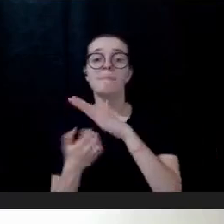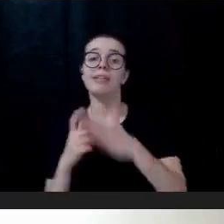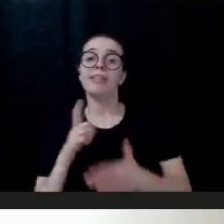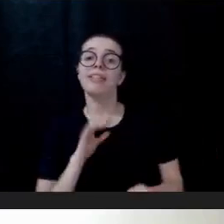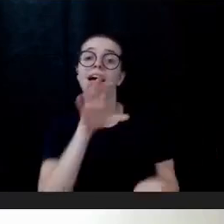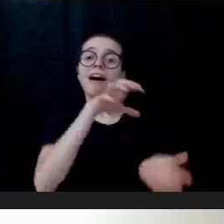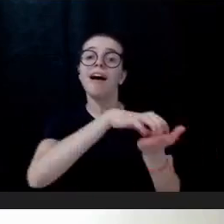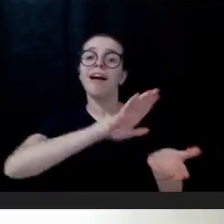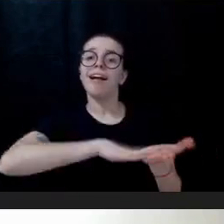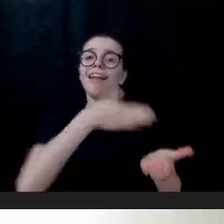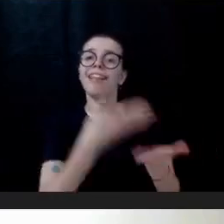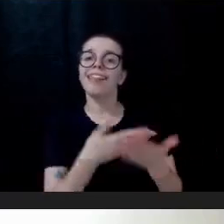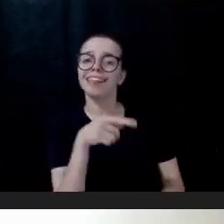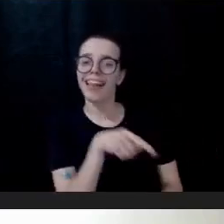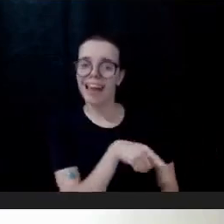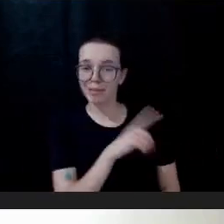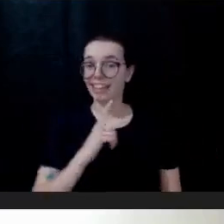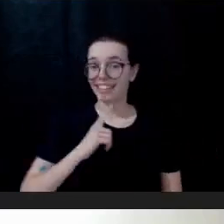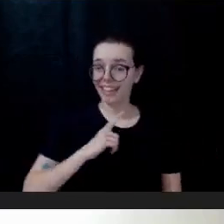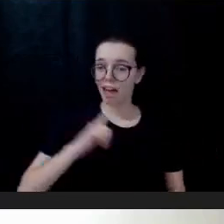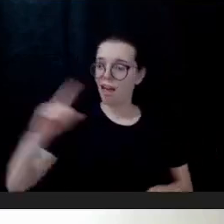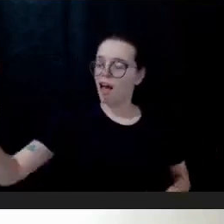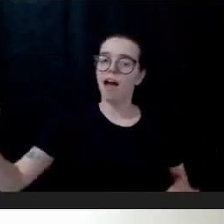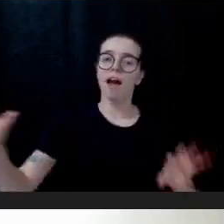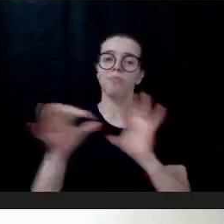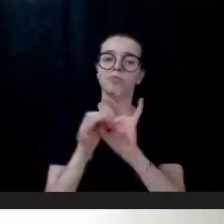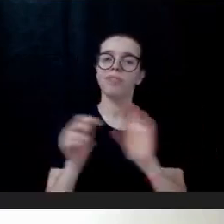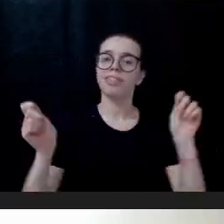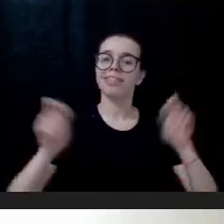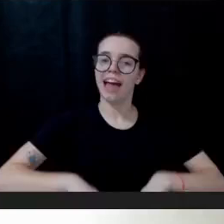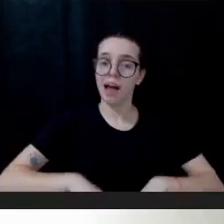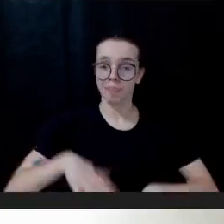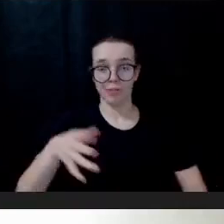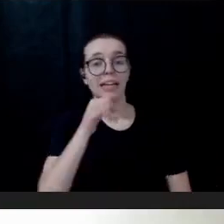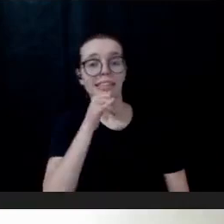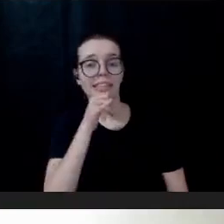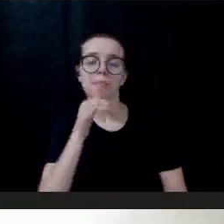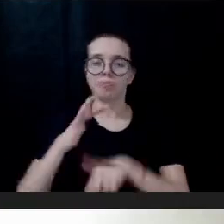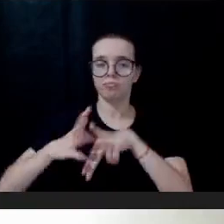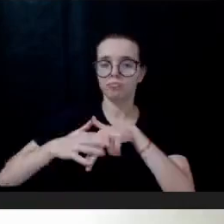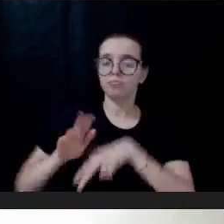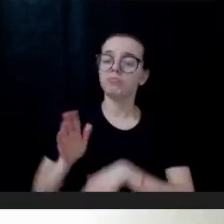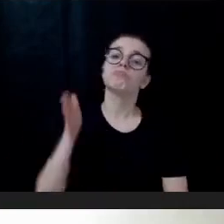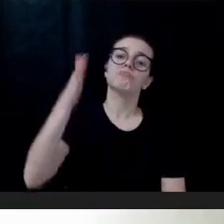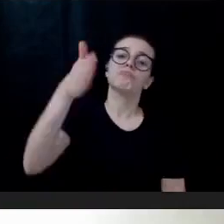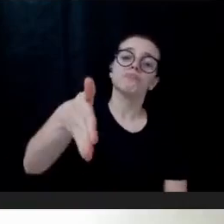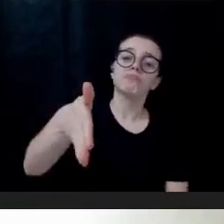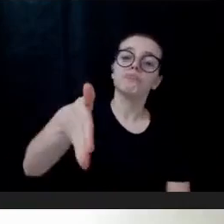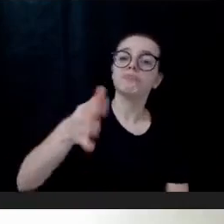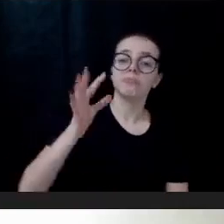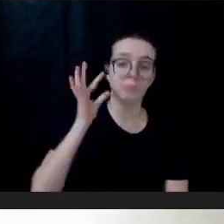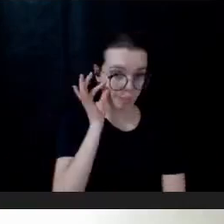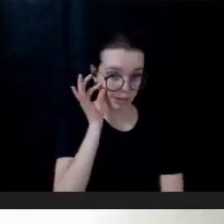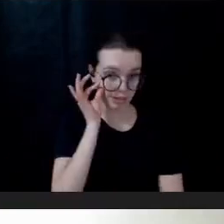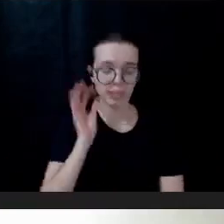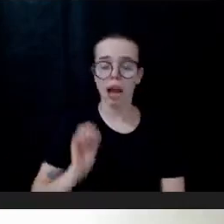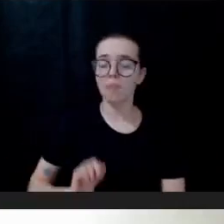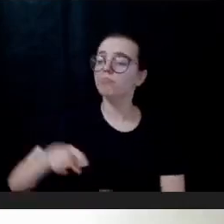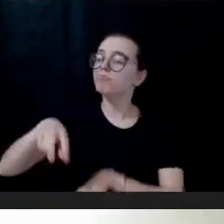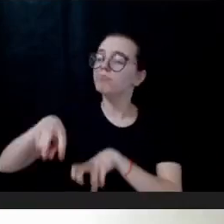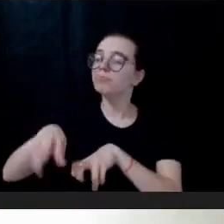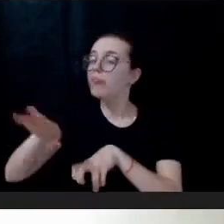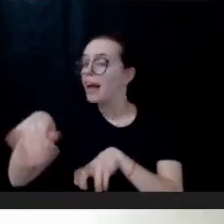aí o paciente aciona a central, né? Vai aparecer uma pessoa ali no